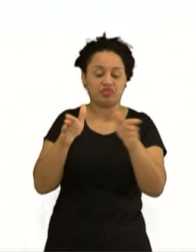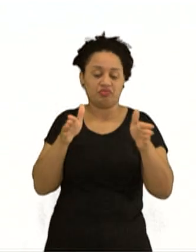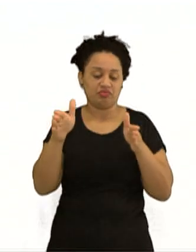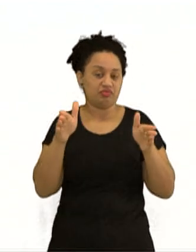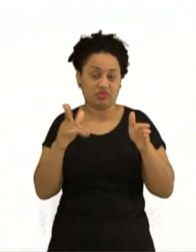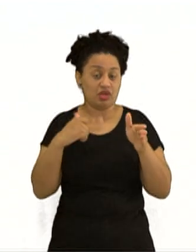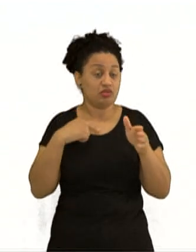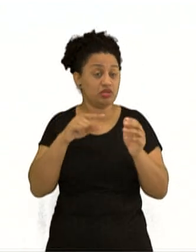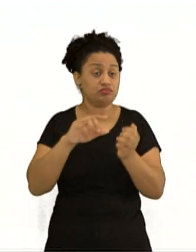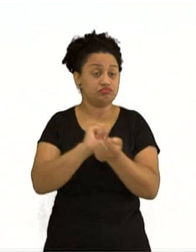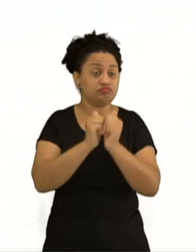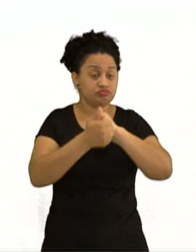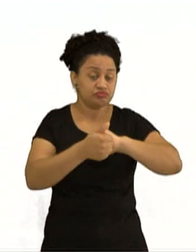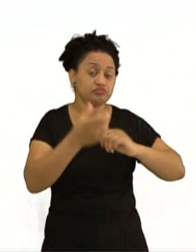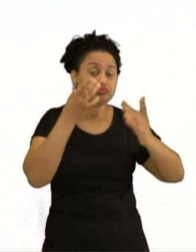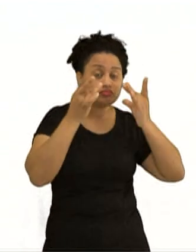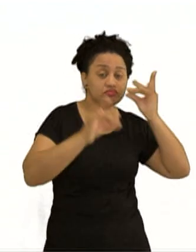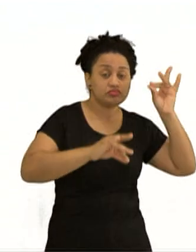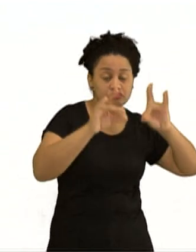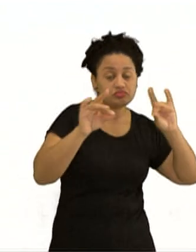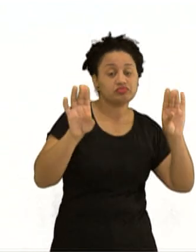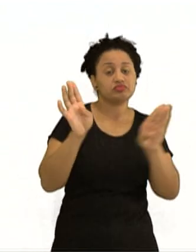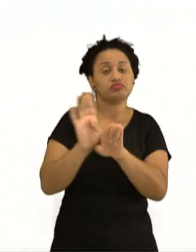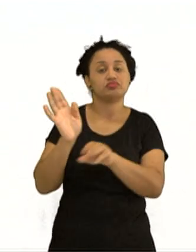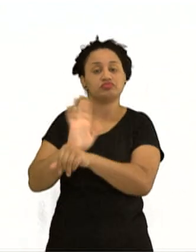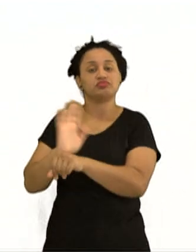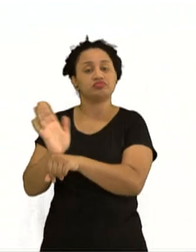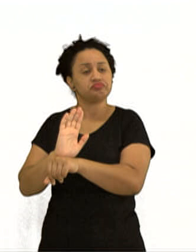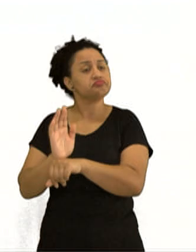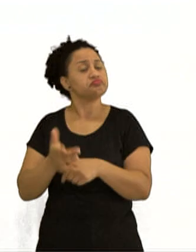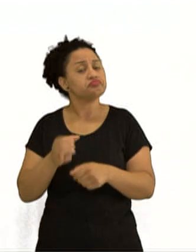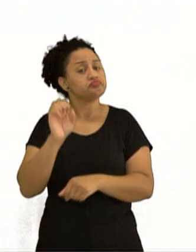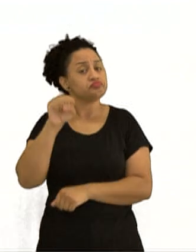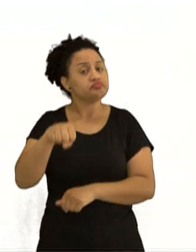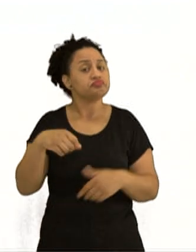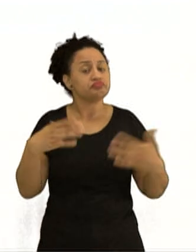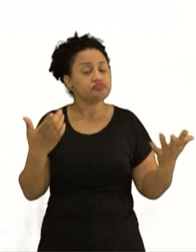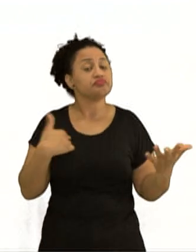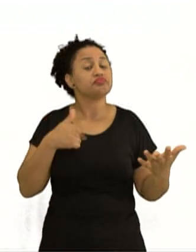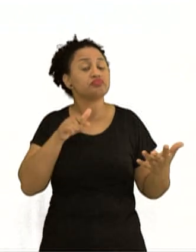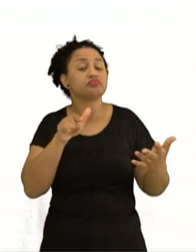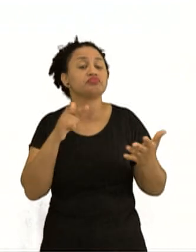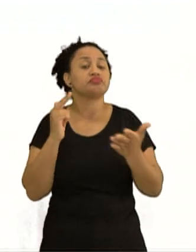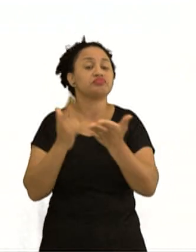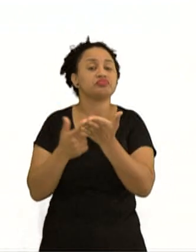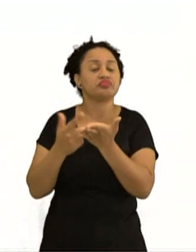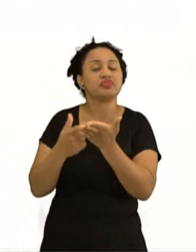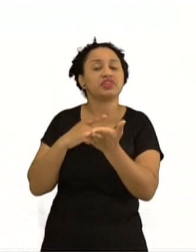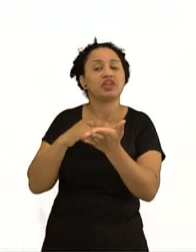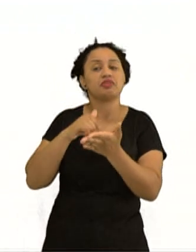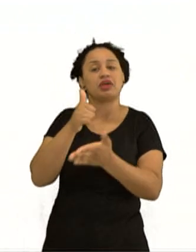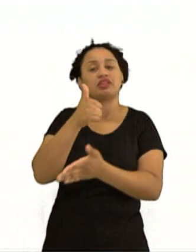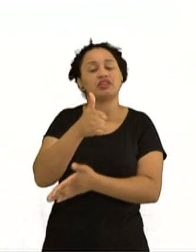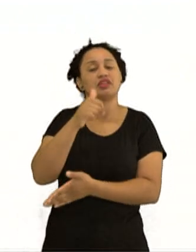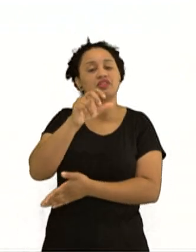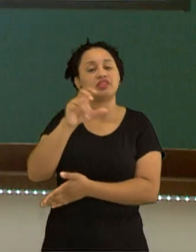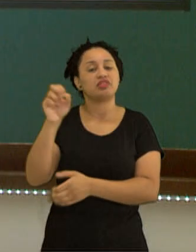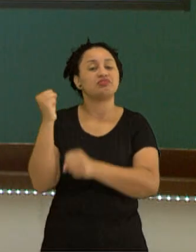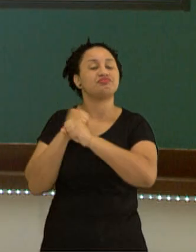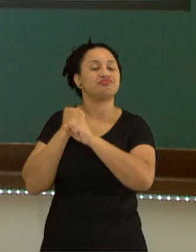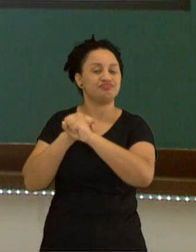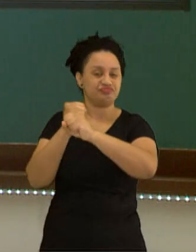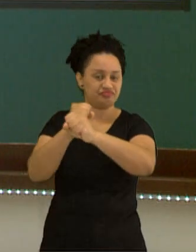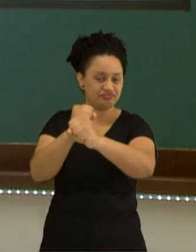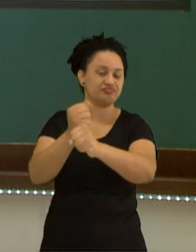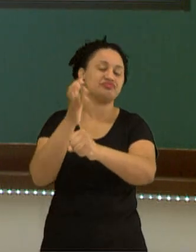sendo adaptado para teatro e cinema. Isso mesmo. Então, a obra tem mais de 150 anos. Então,